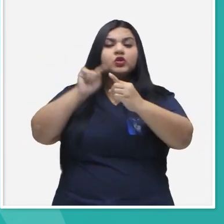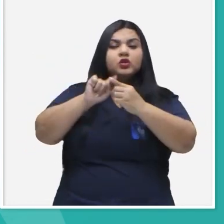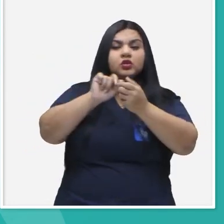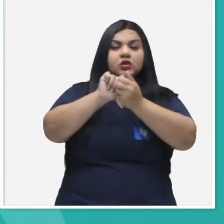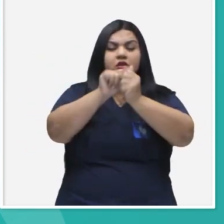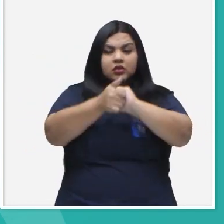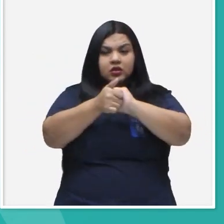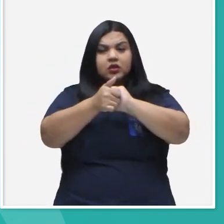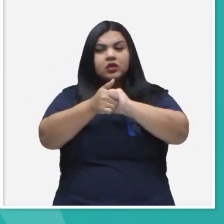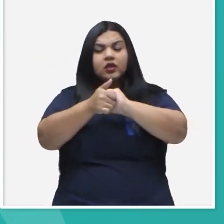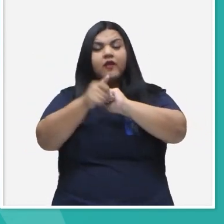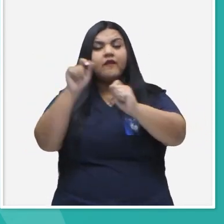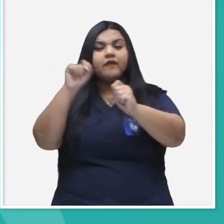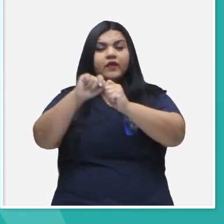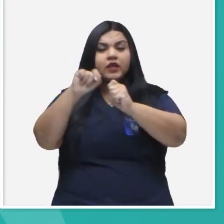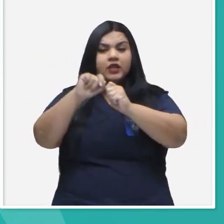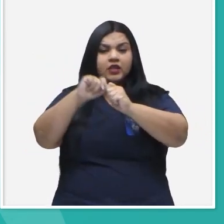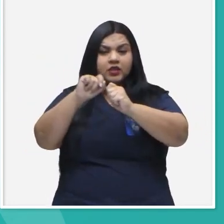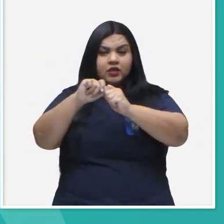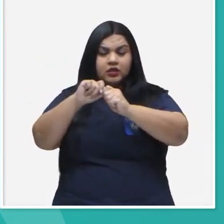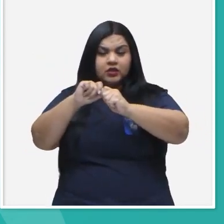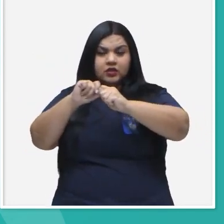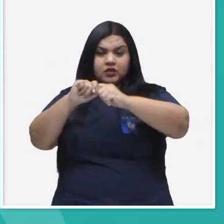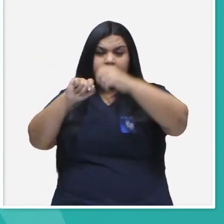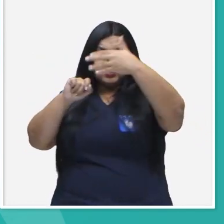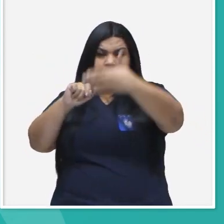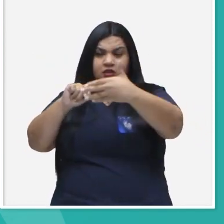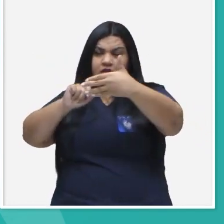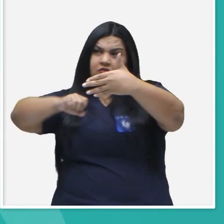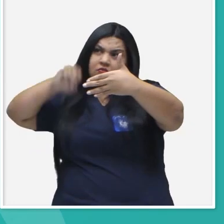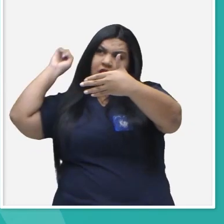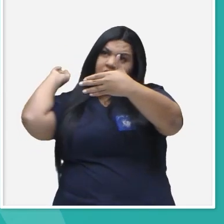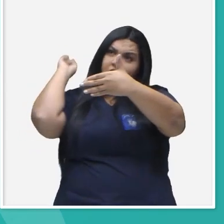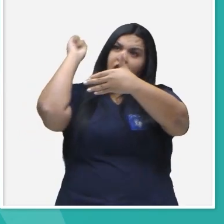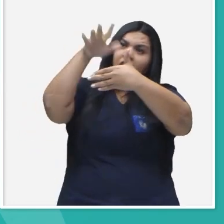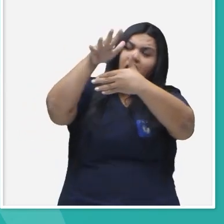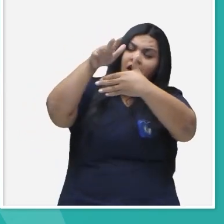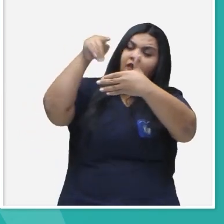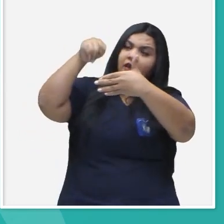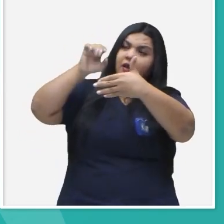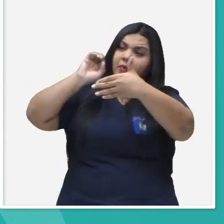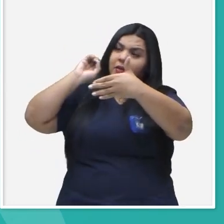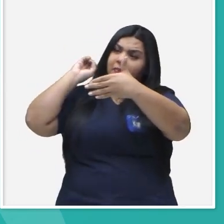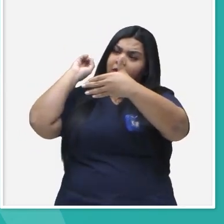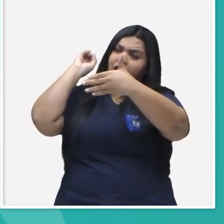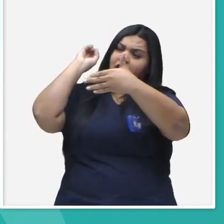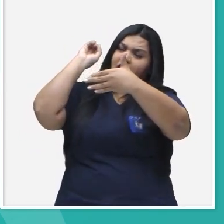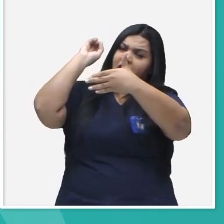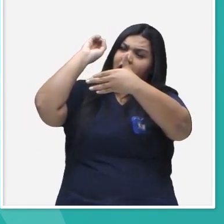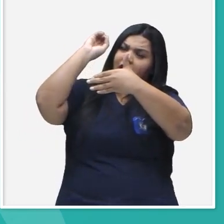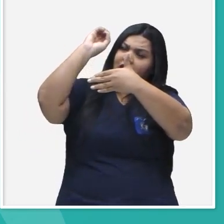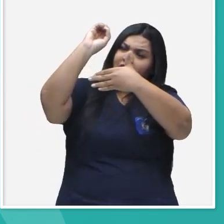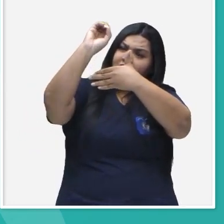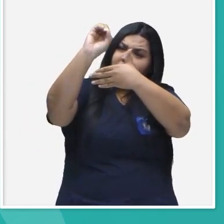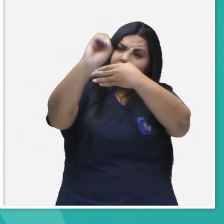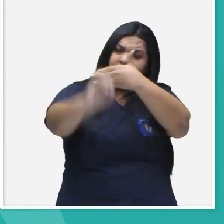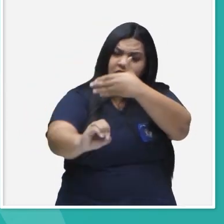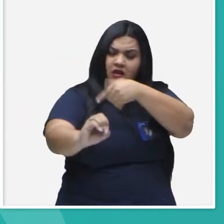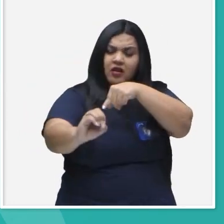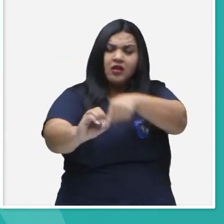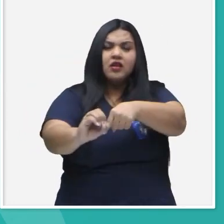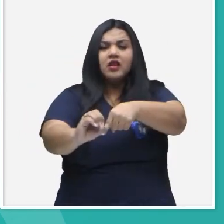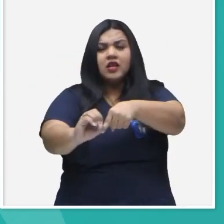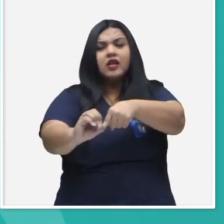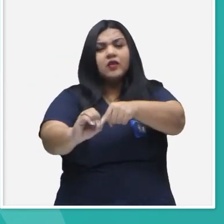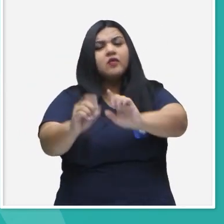esporte é atacar o campo adversário, fazendo com que essa bola toque no chão do meu adversário, e ele